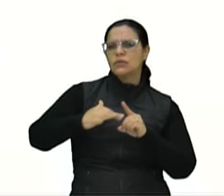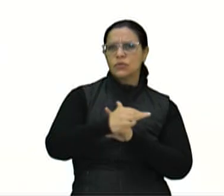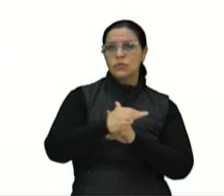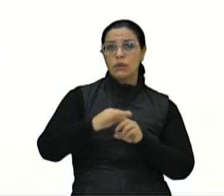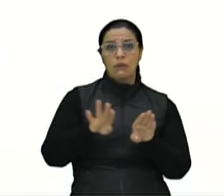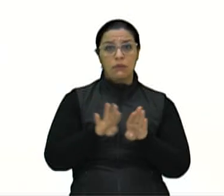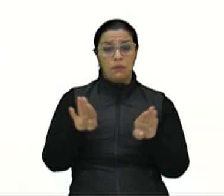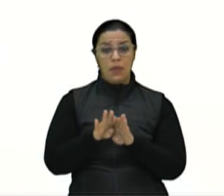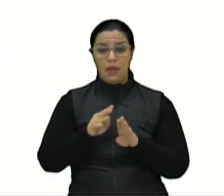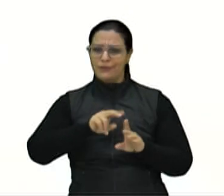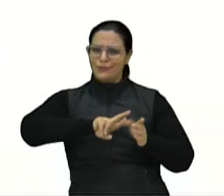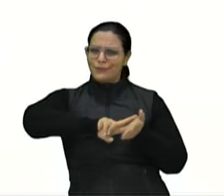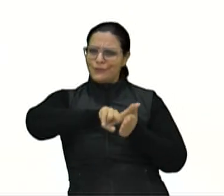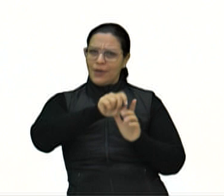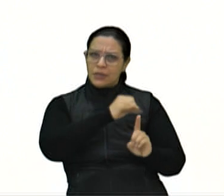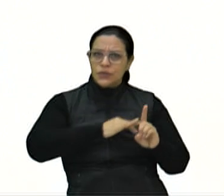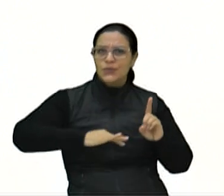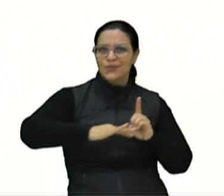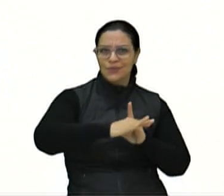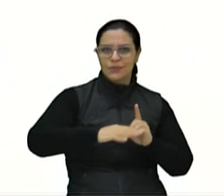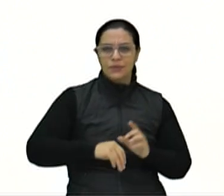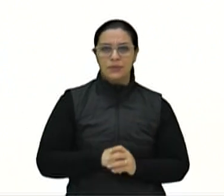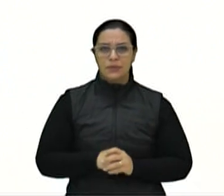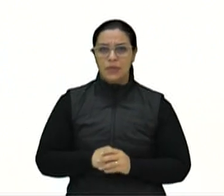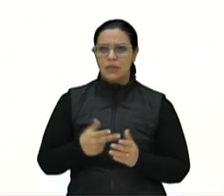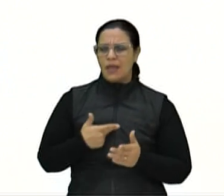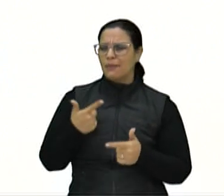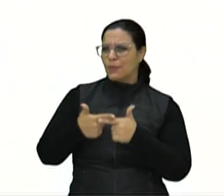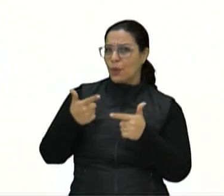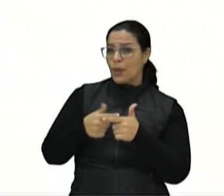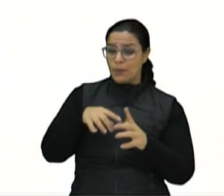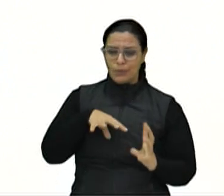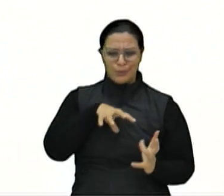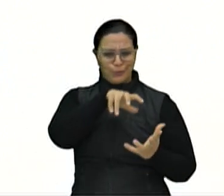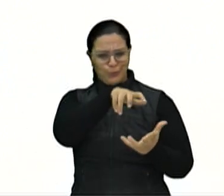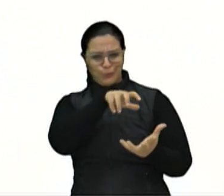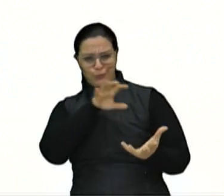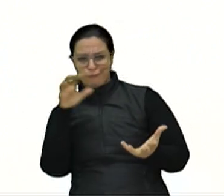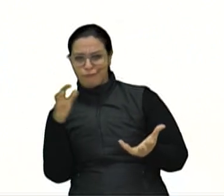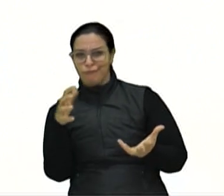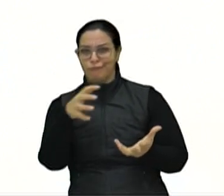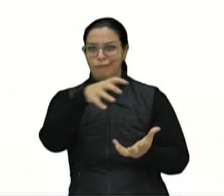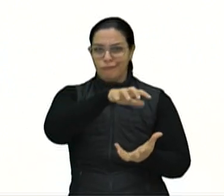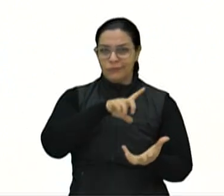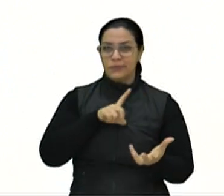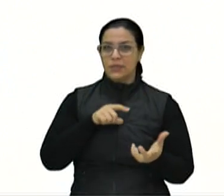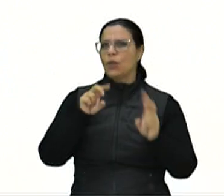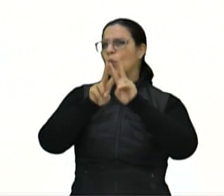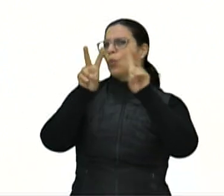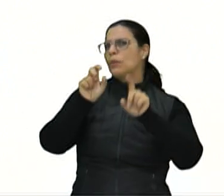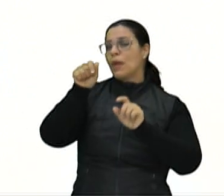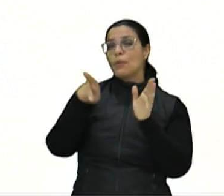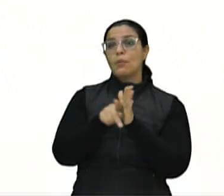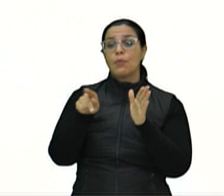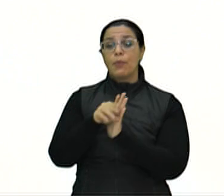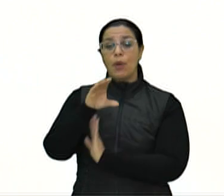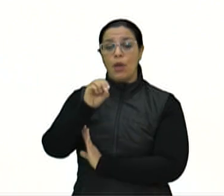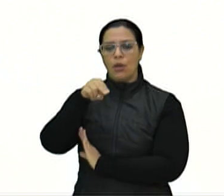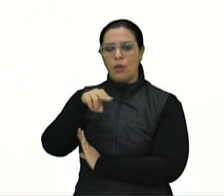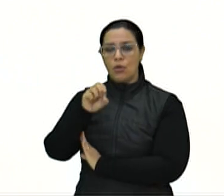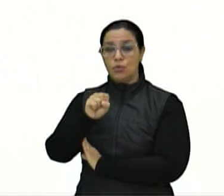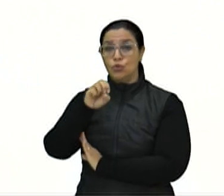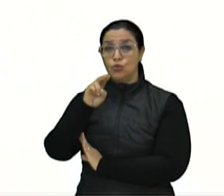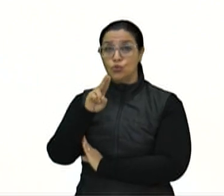ou como as sociedades impactam no planeta hoje. E o tema é consumo